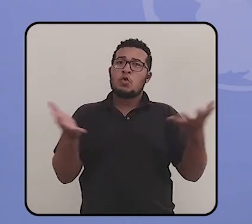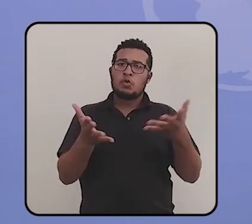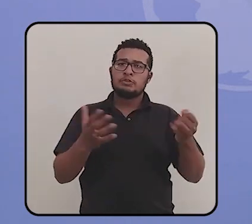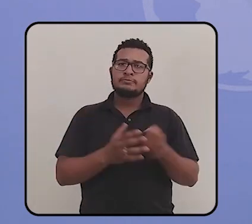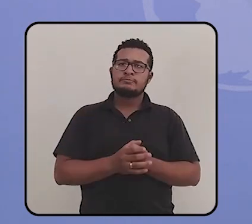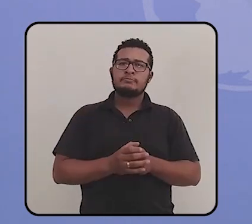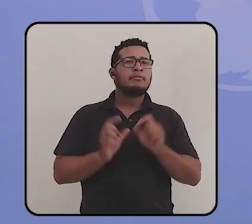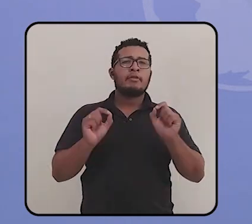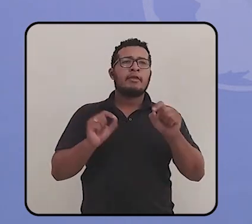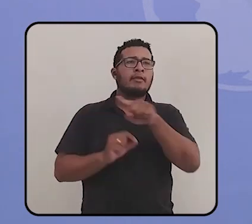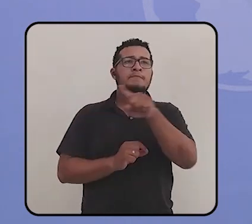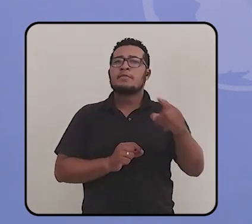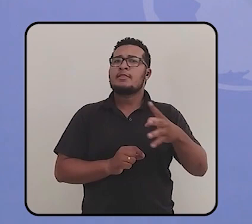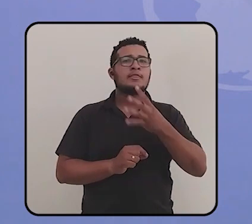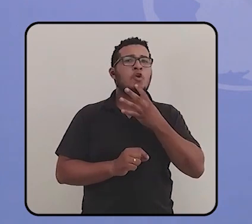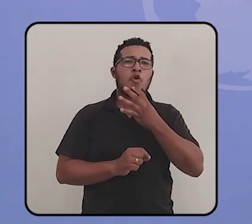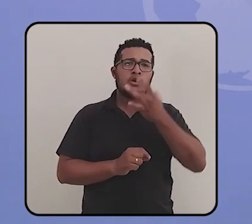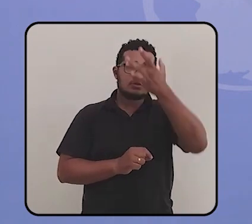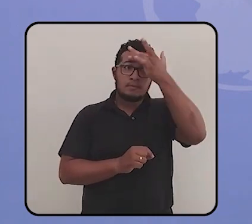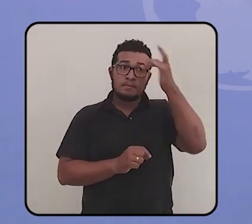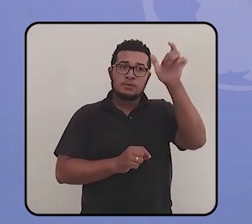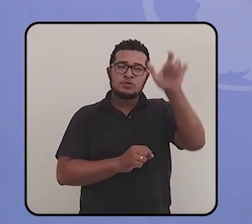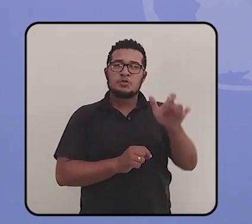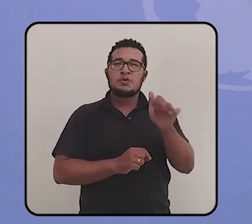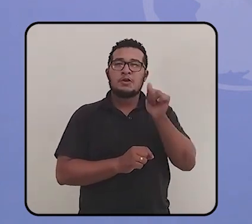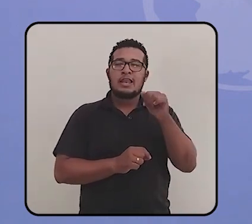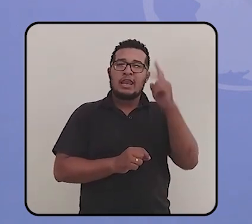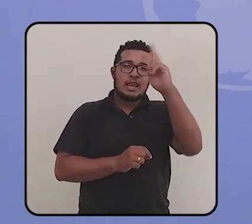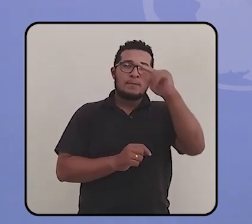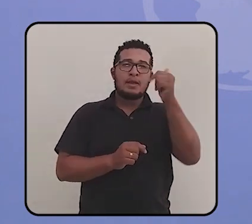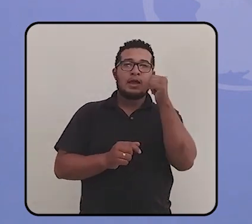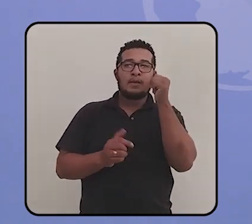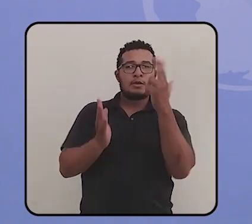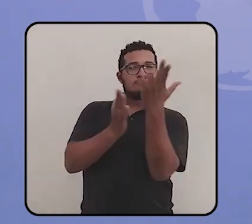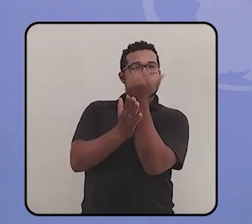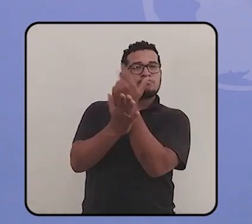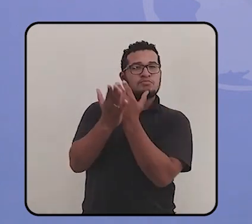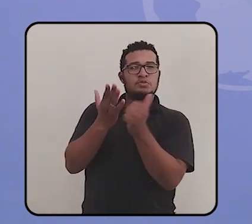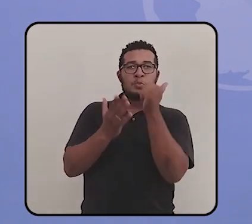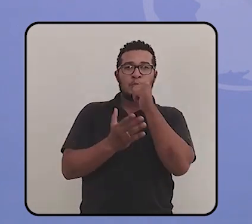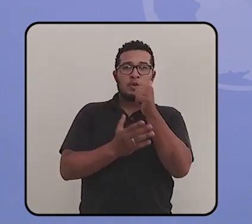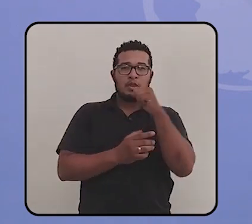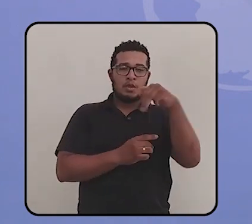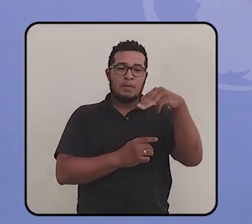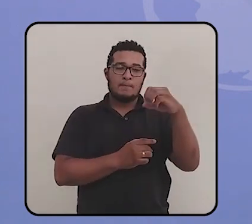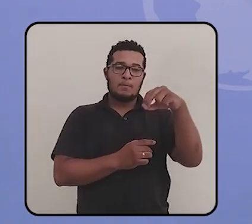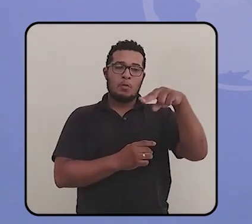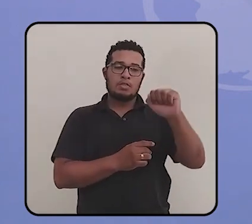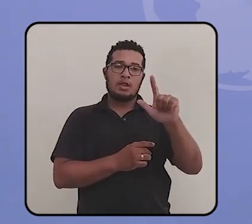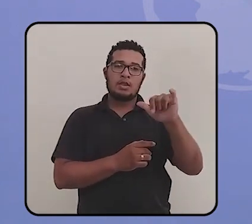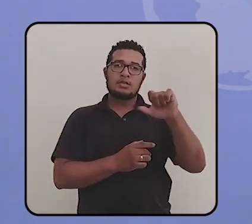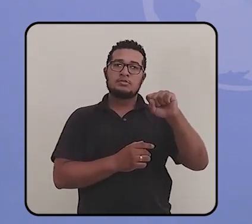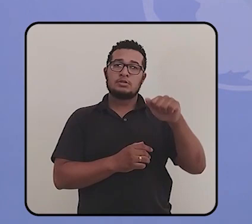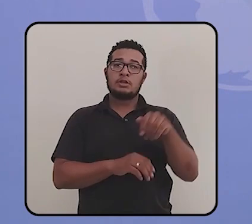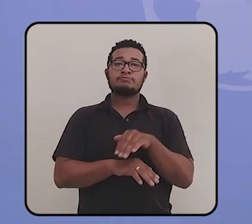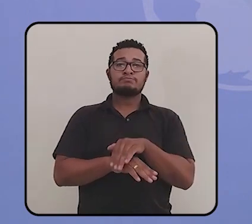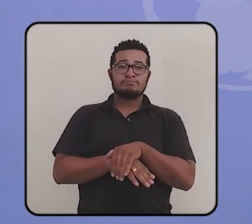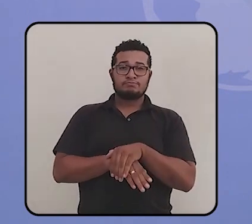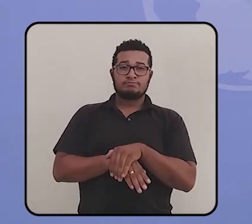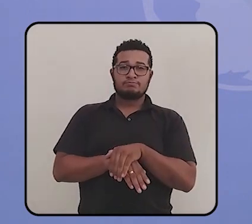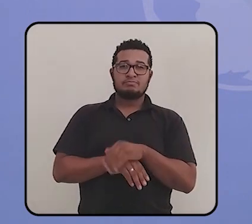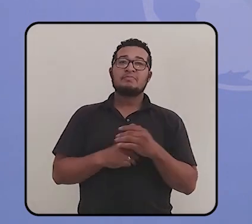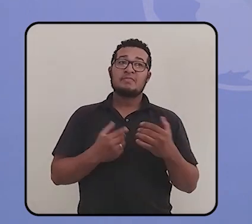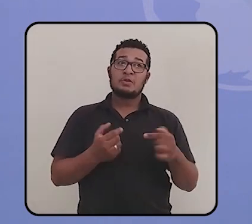obra de arte mona lisa pinturas de leonardo dá vinte ou seja é algo muito presente no nosso dia a dia